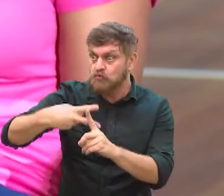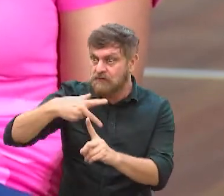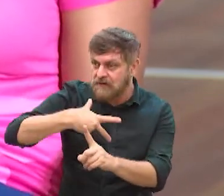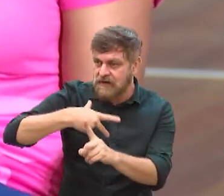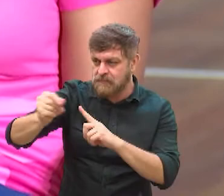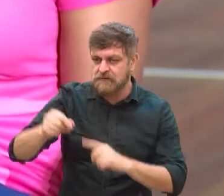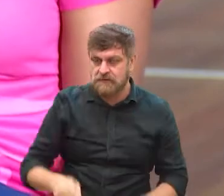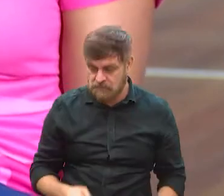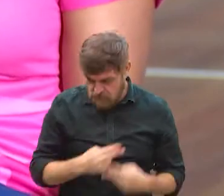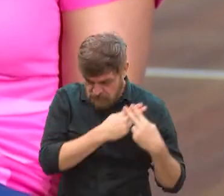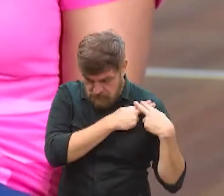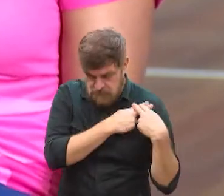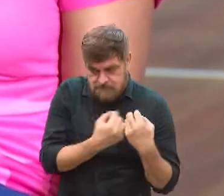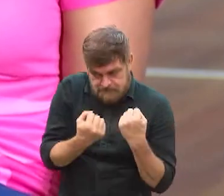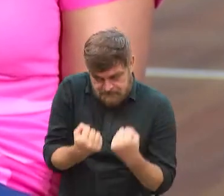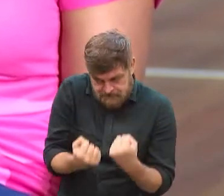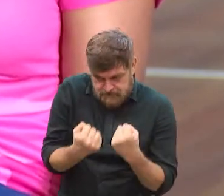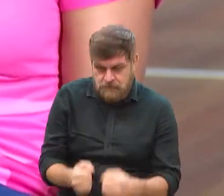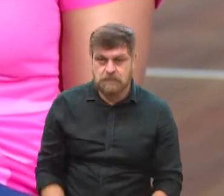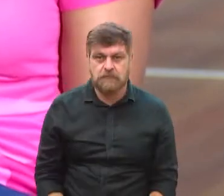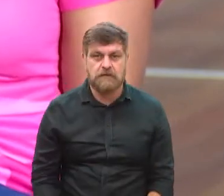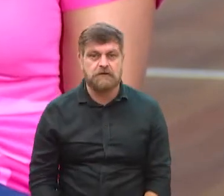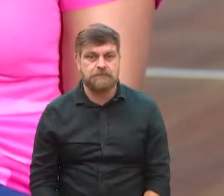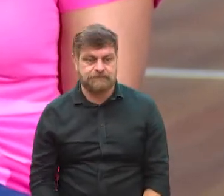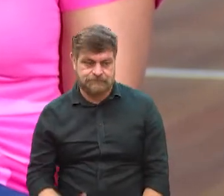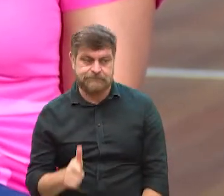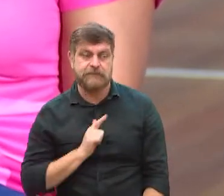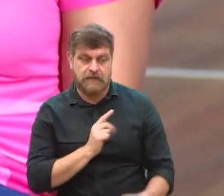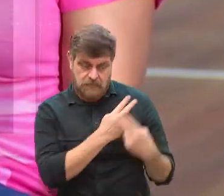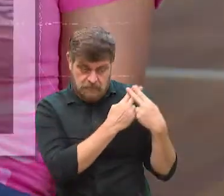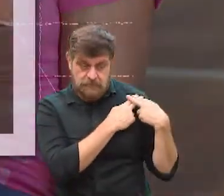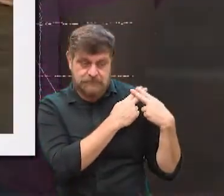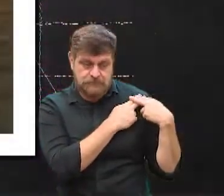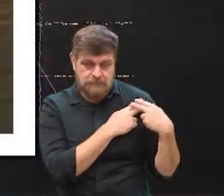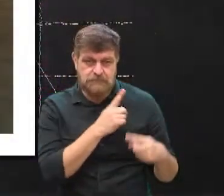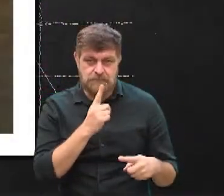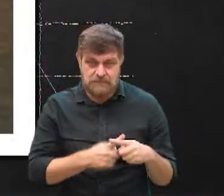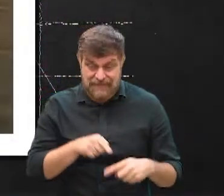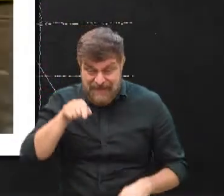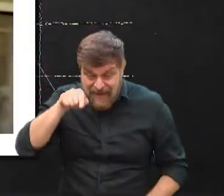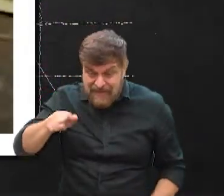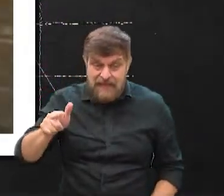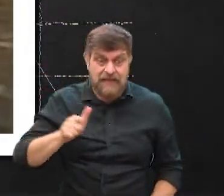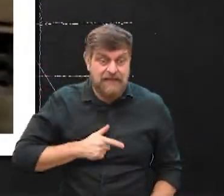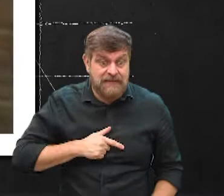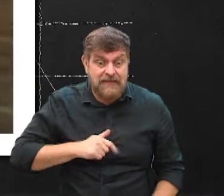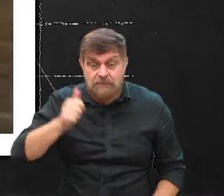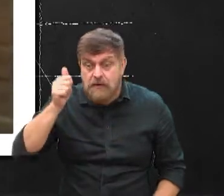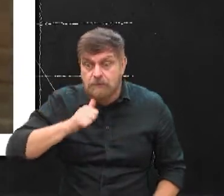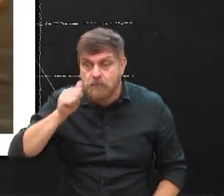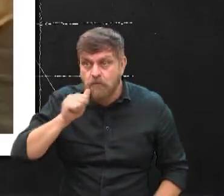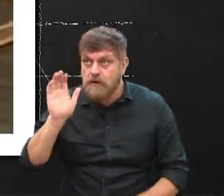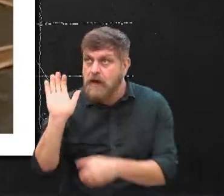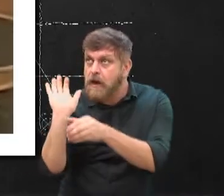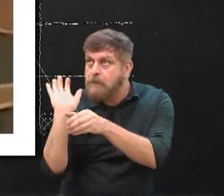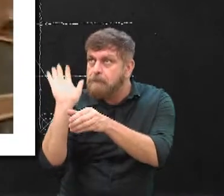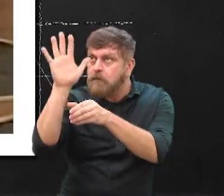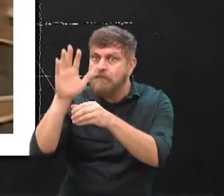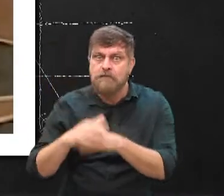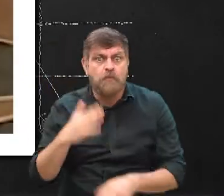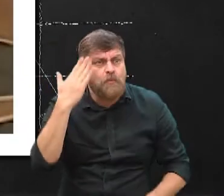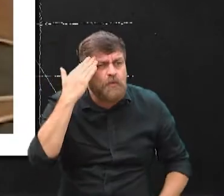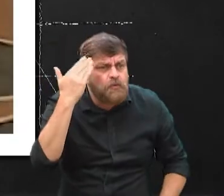mais? A gente tem, né? Justamente por isso, por ter passado essas grandes jogadoras, né? Que fizeram